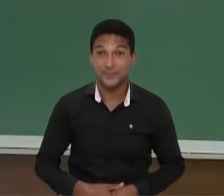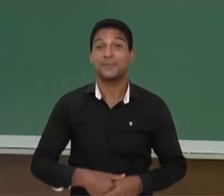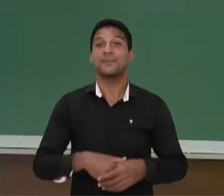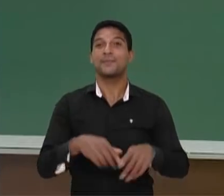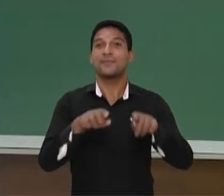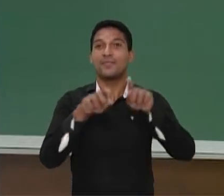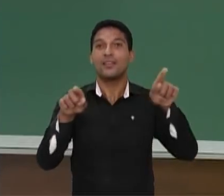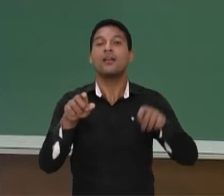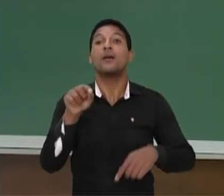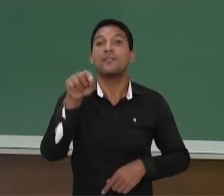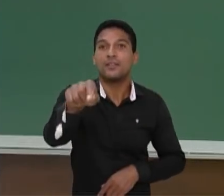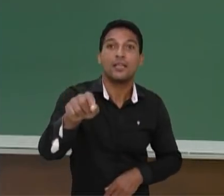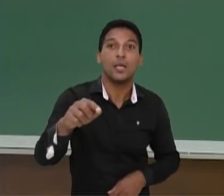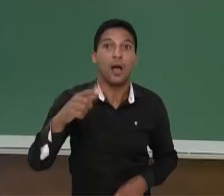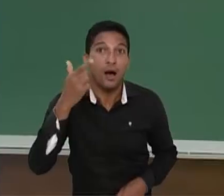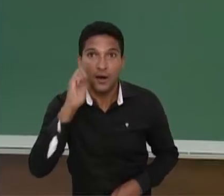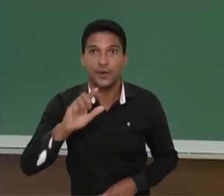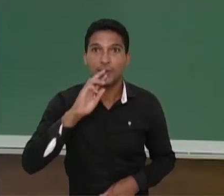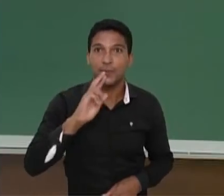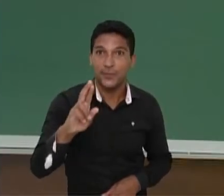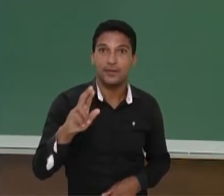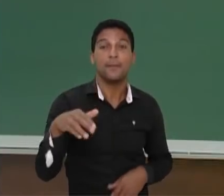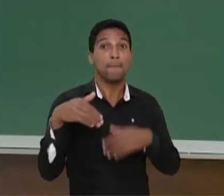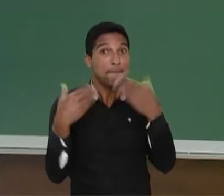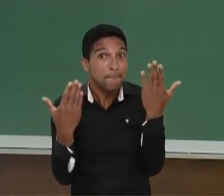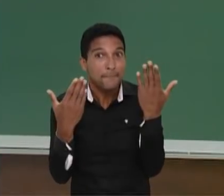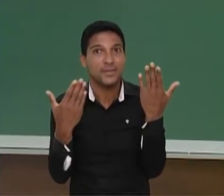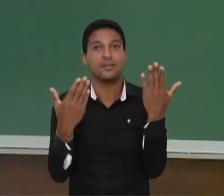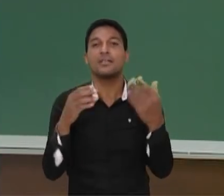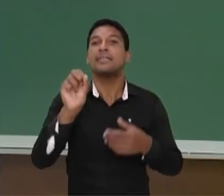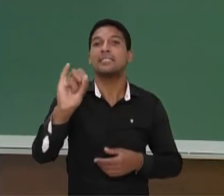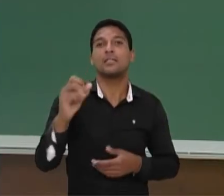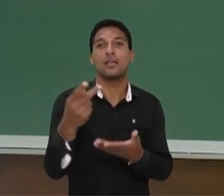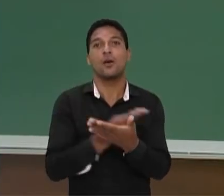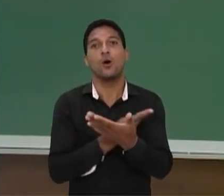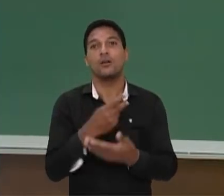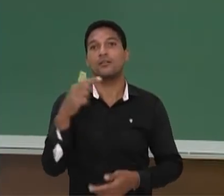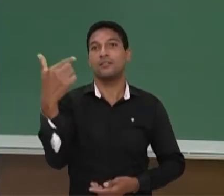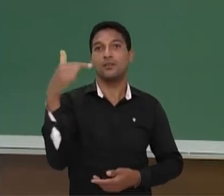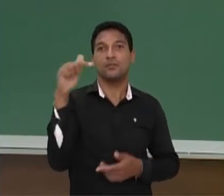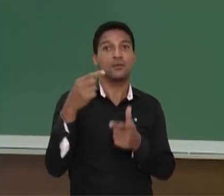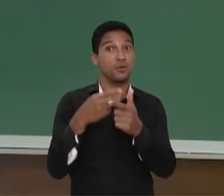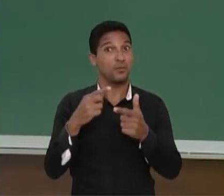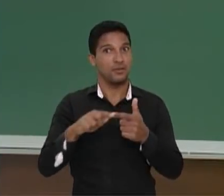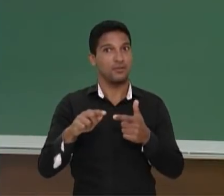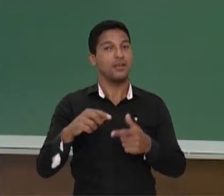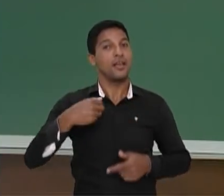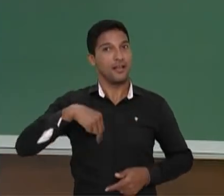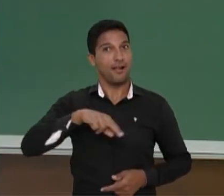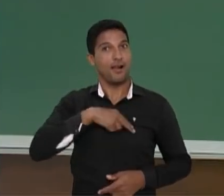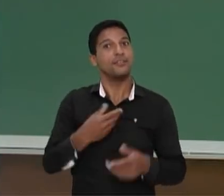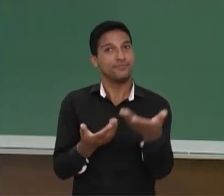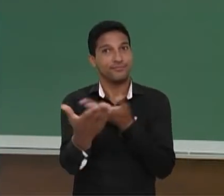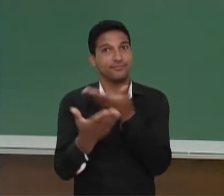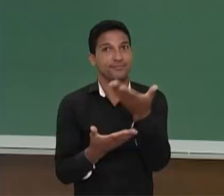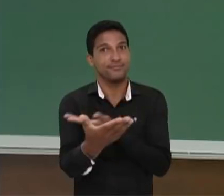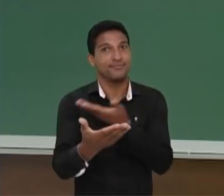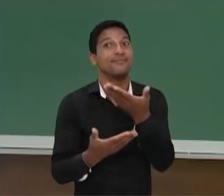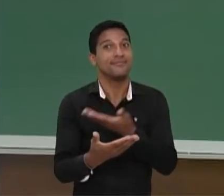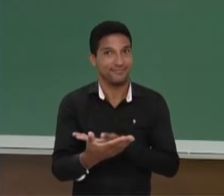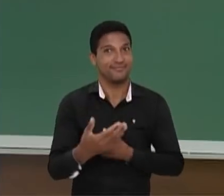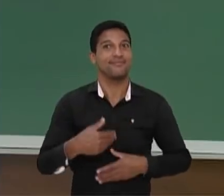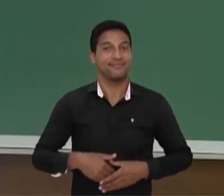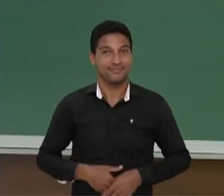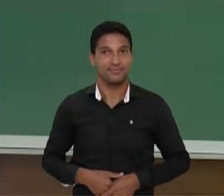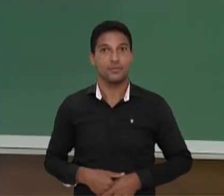E aí, quem será que acertou essa, hein? Mas se não acertou, não tem problema. A gente está aqui para trocar ideias, não é? Então, vamos lá.